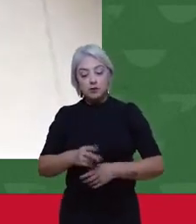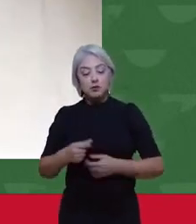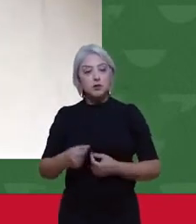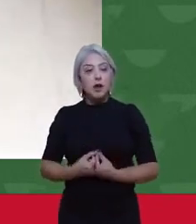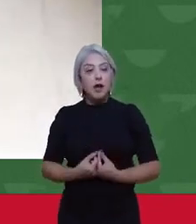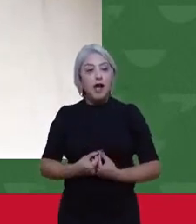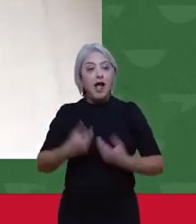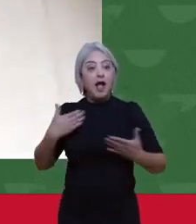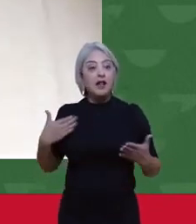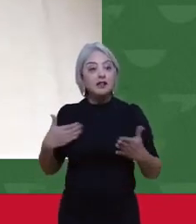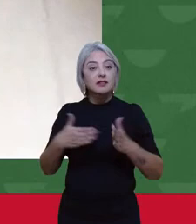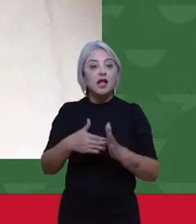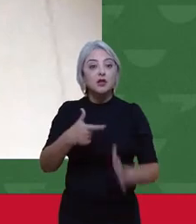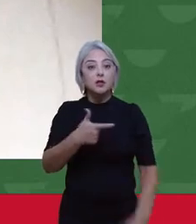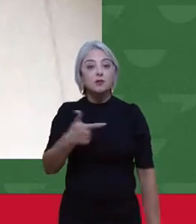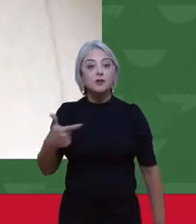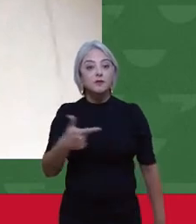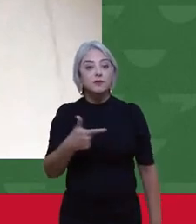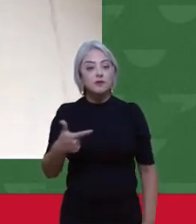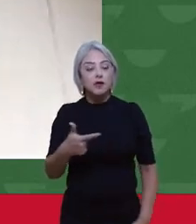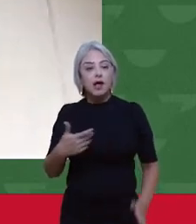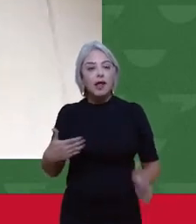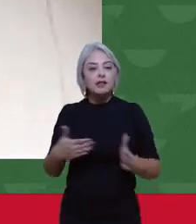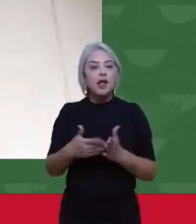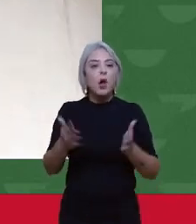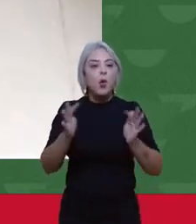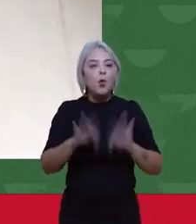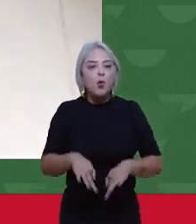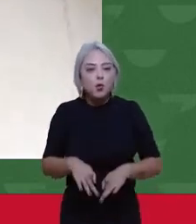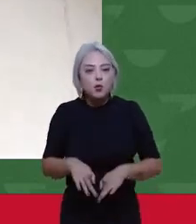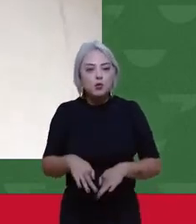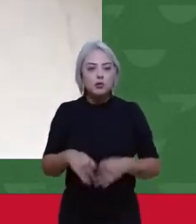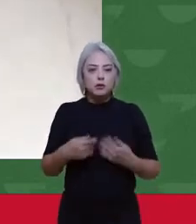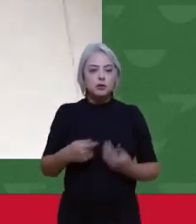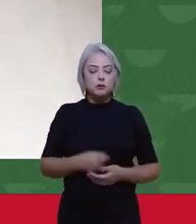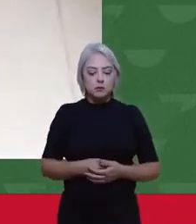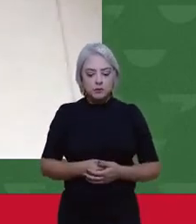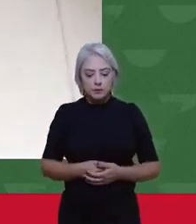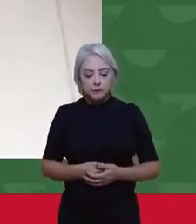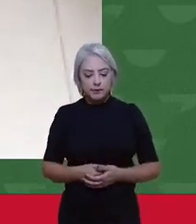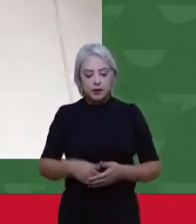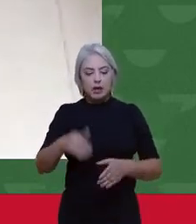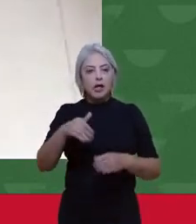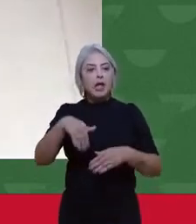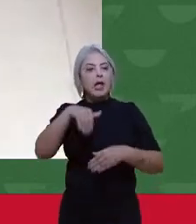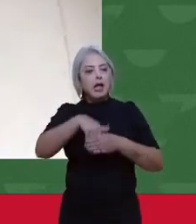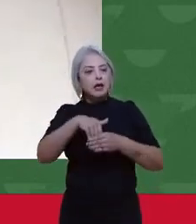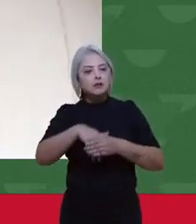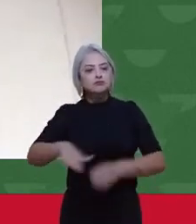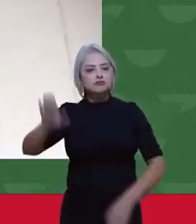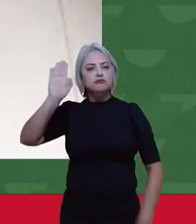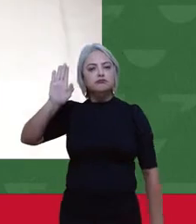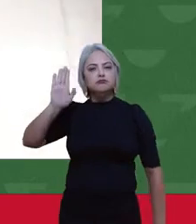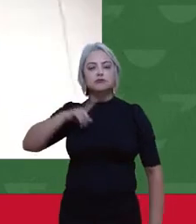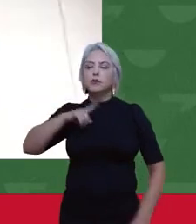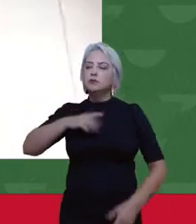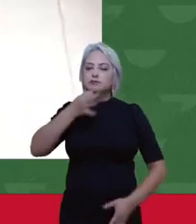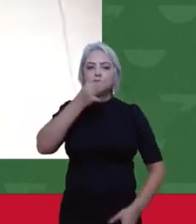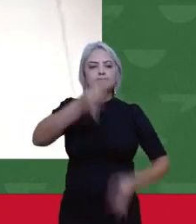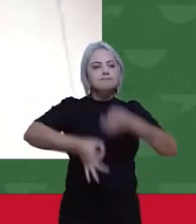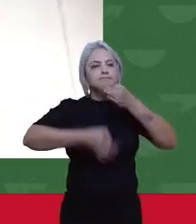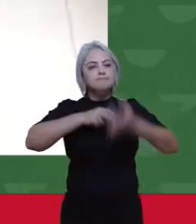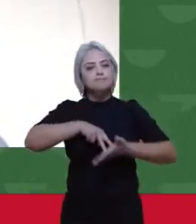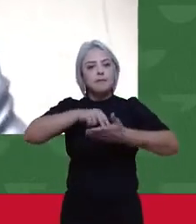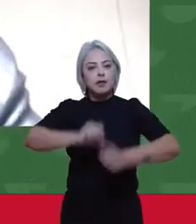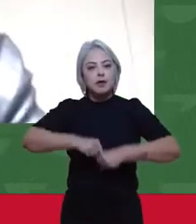fortes até 2022, até o último momento eleitoral, a gente vai estar ali também nos posicionando